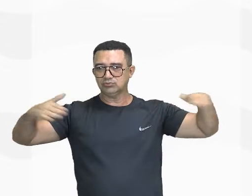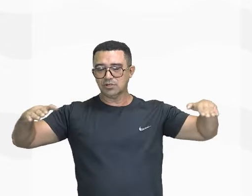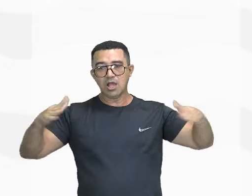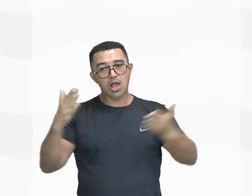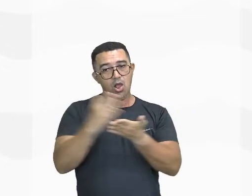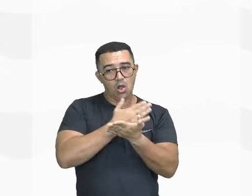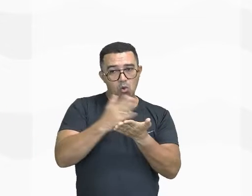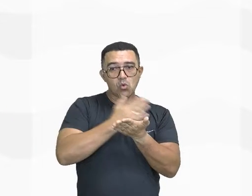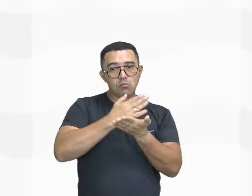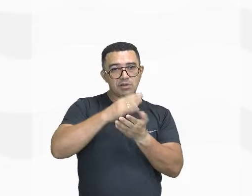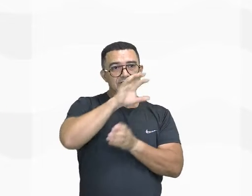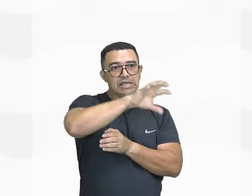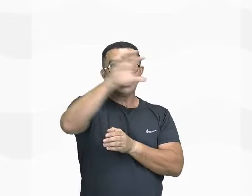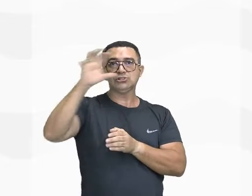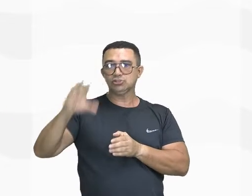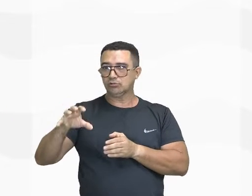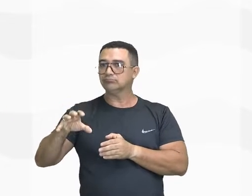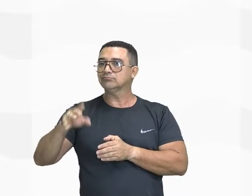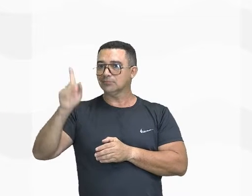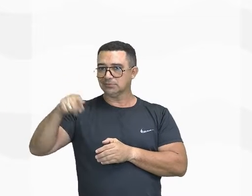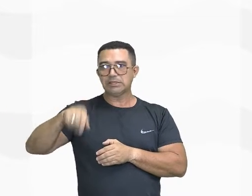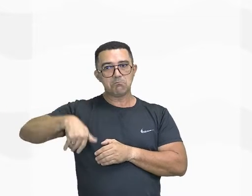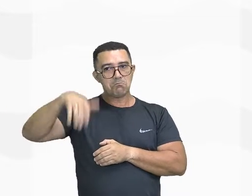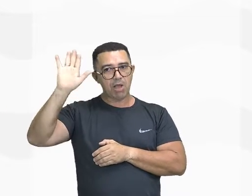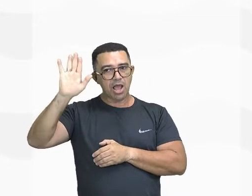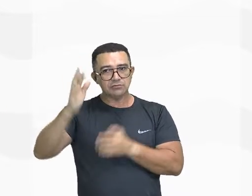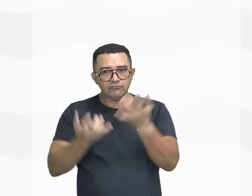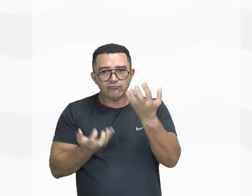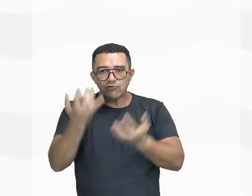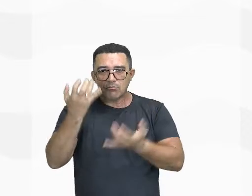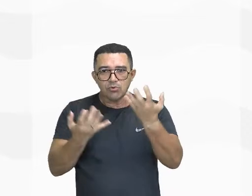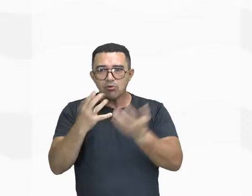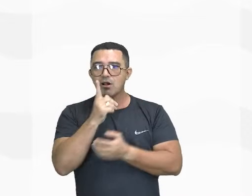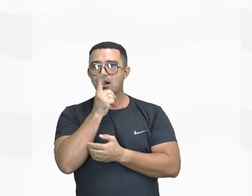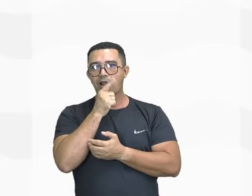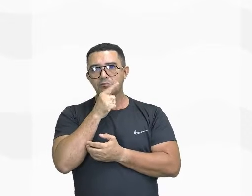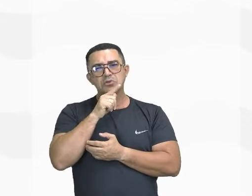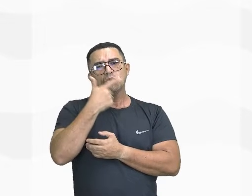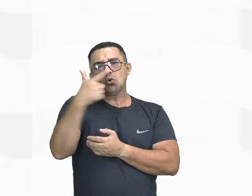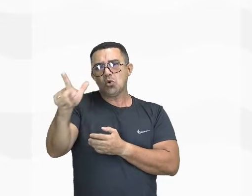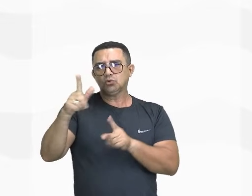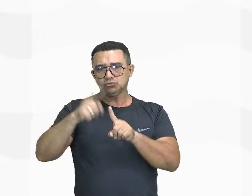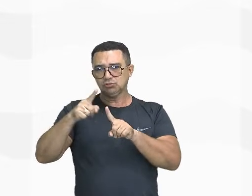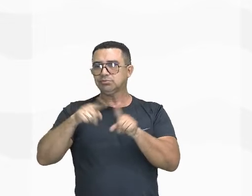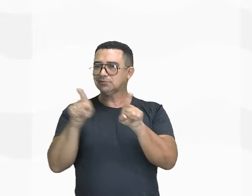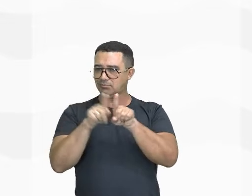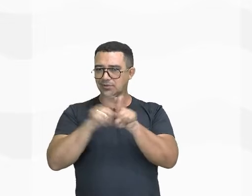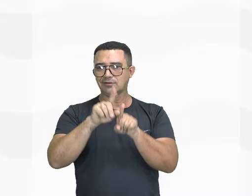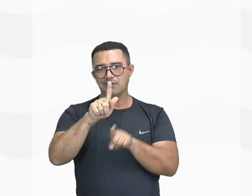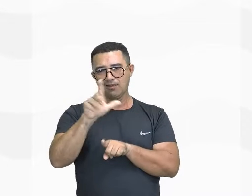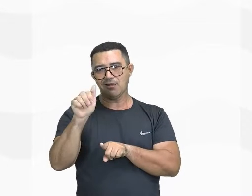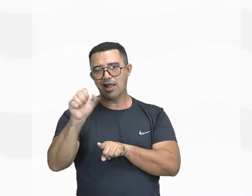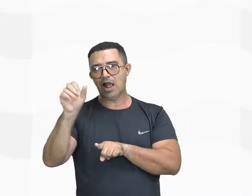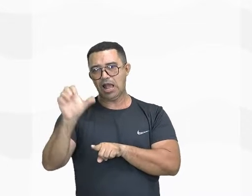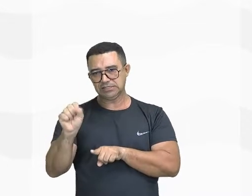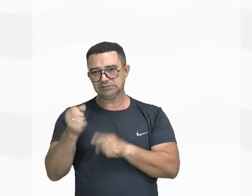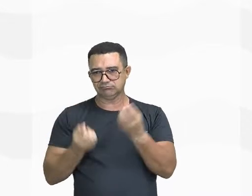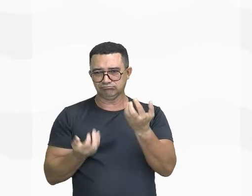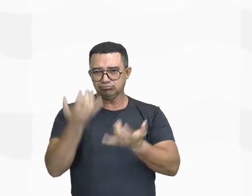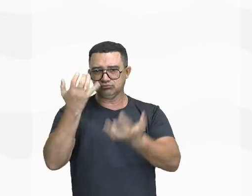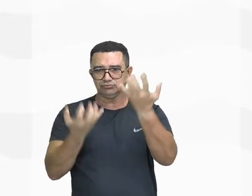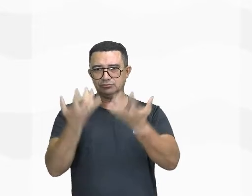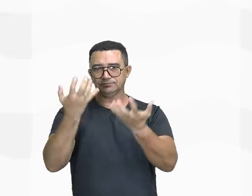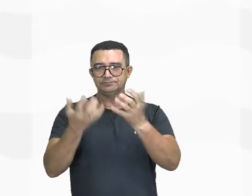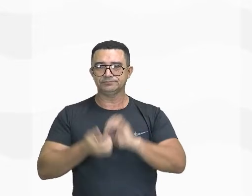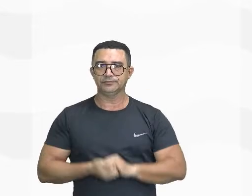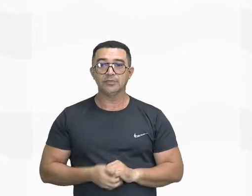que têm uma alta intensidade de vapor d'água. O vapor d'água e outros gases de efeito estufa, eles se comportam de maneira parecida. Nós vamos ver